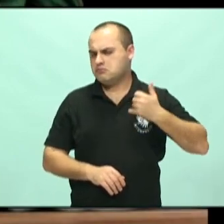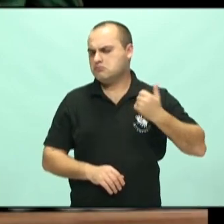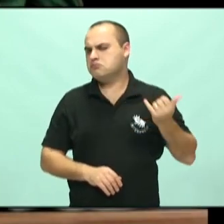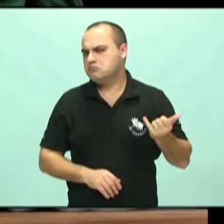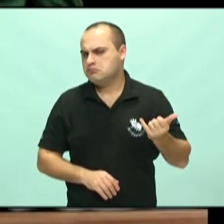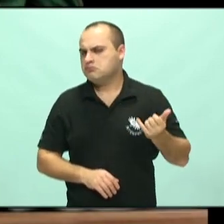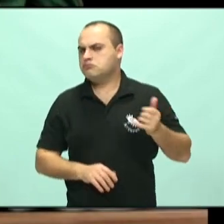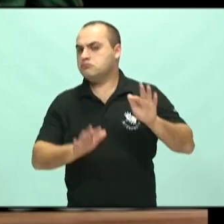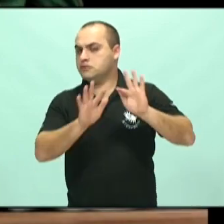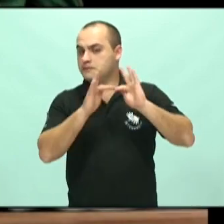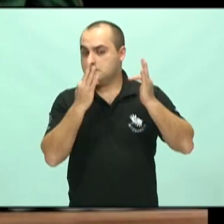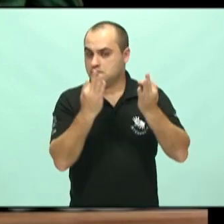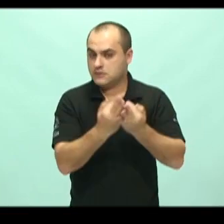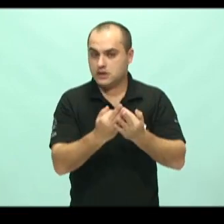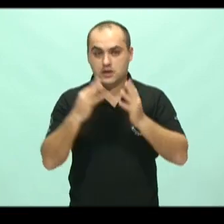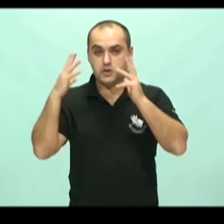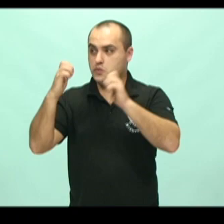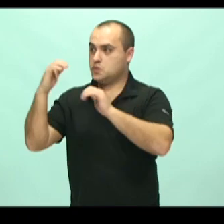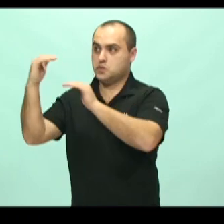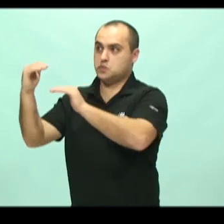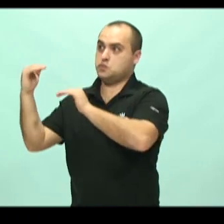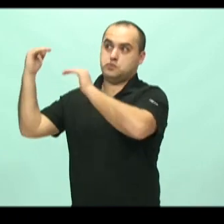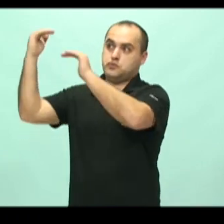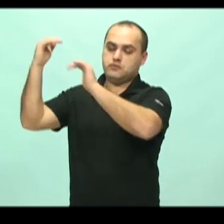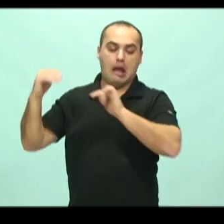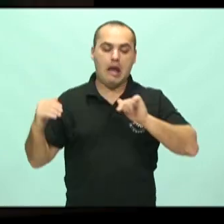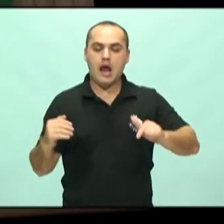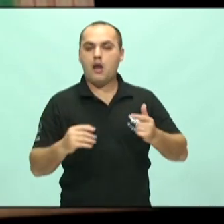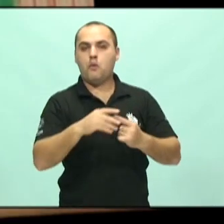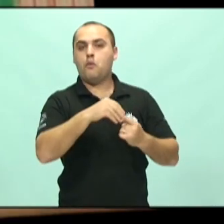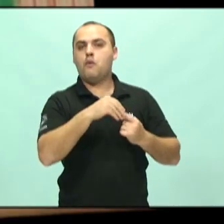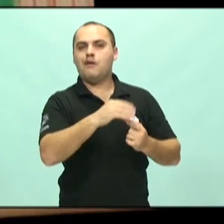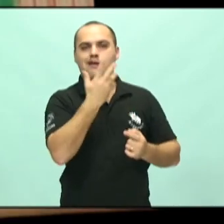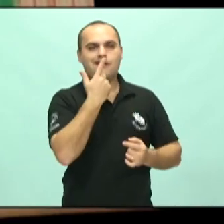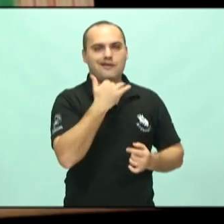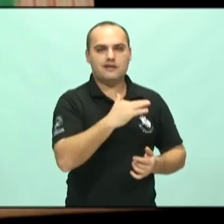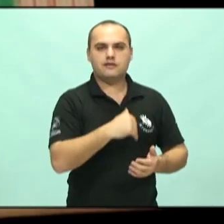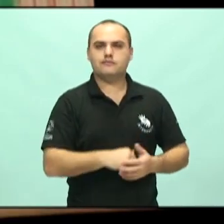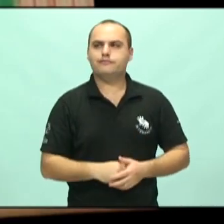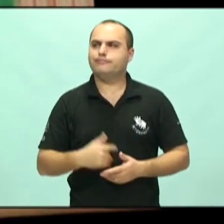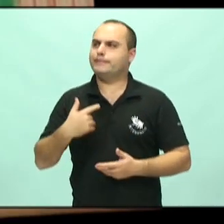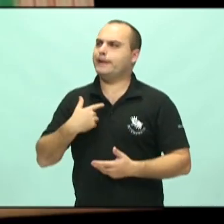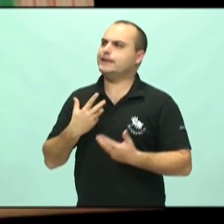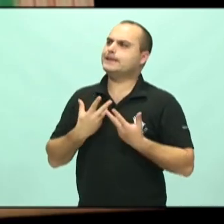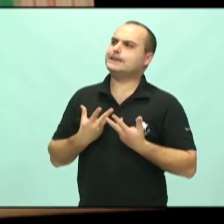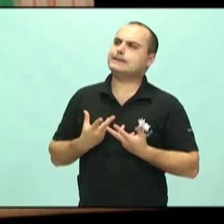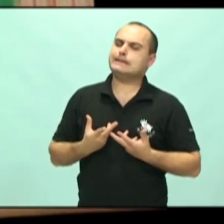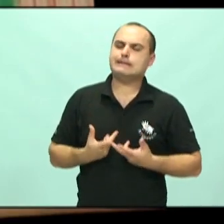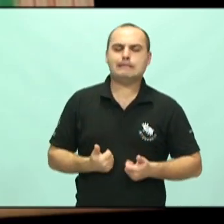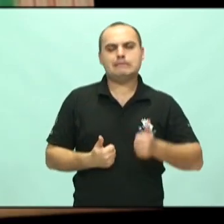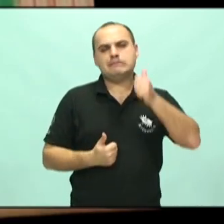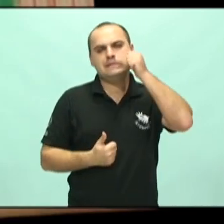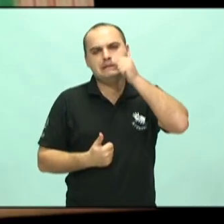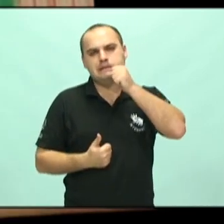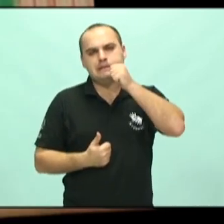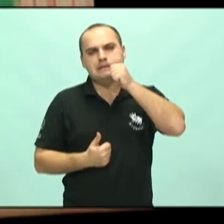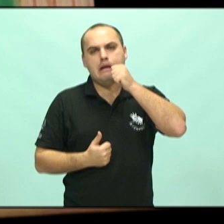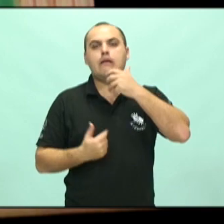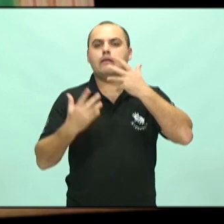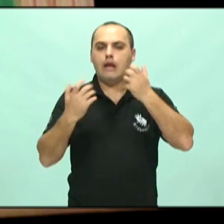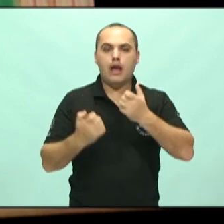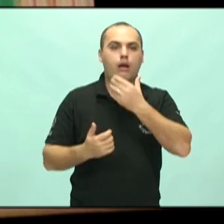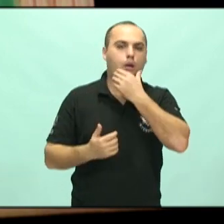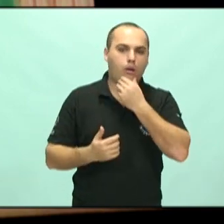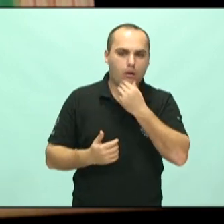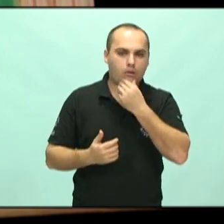já de toda gente adulta, e ela está cansada de ser menina. Ela queria ter nascido menino, porque o universo dos meninos sempre